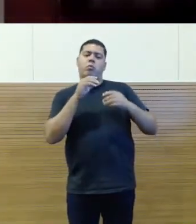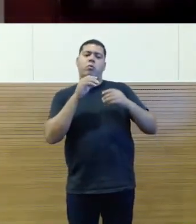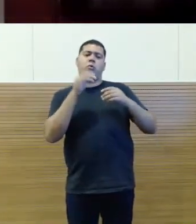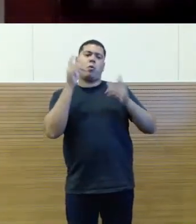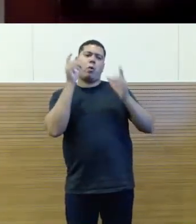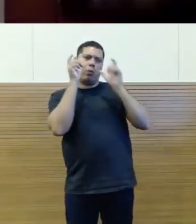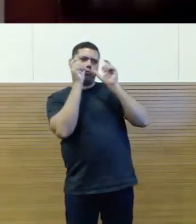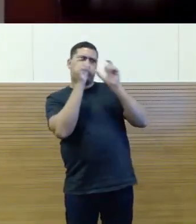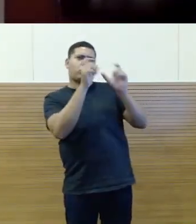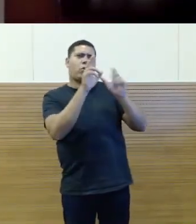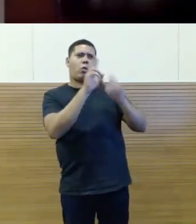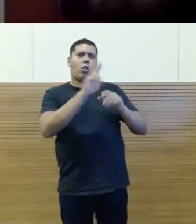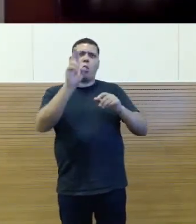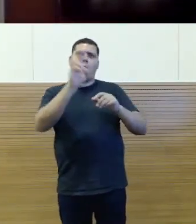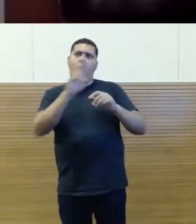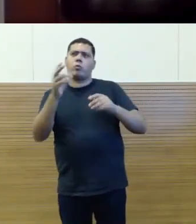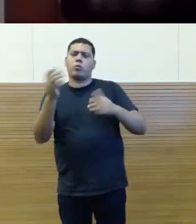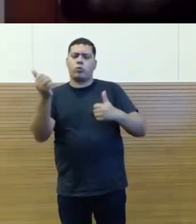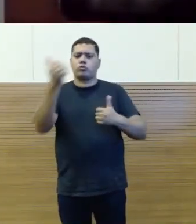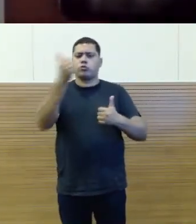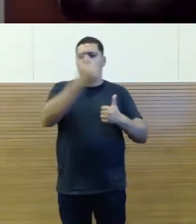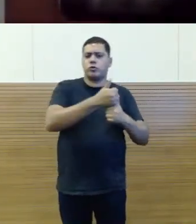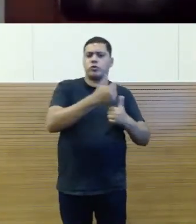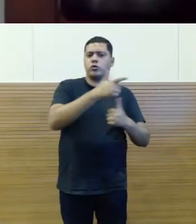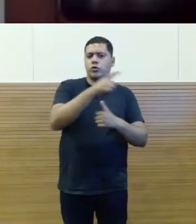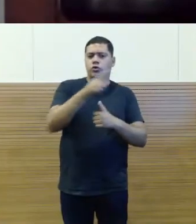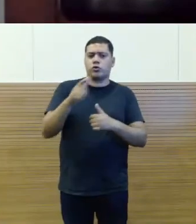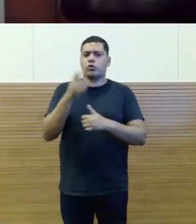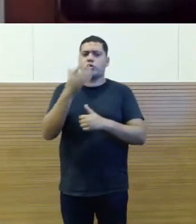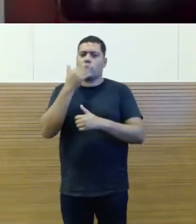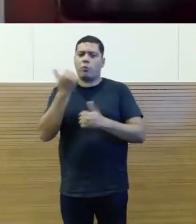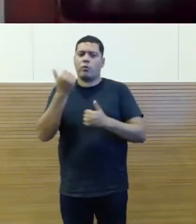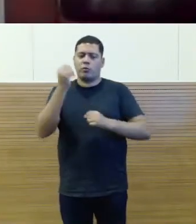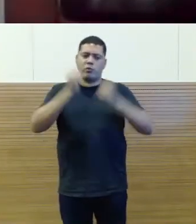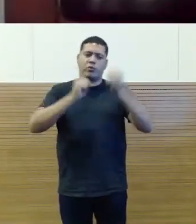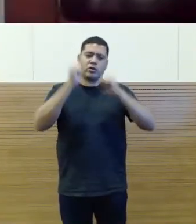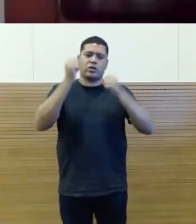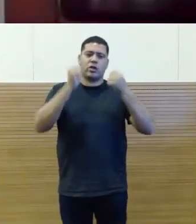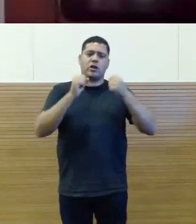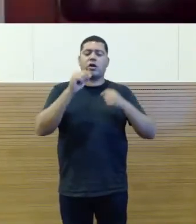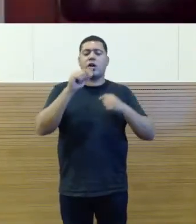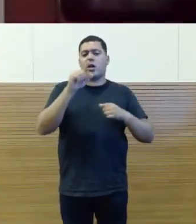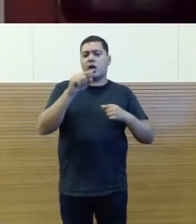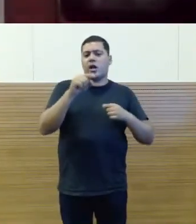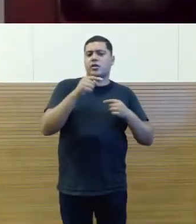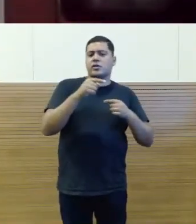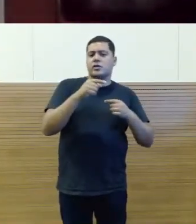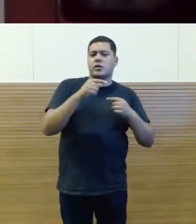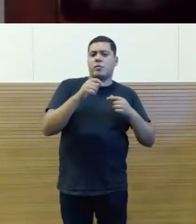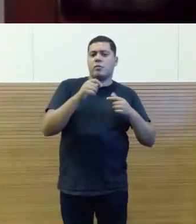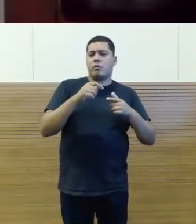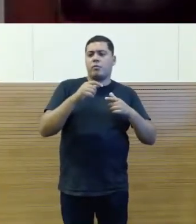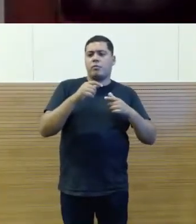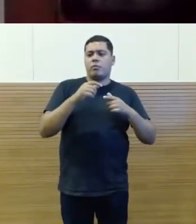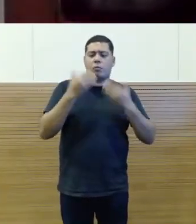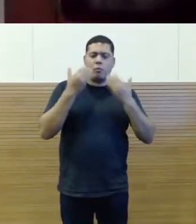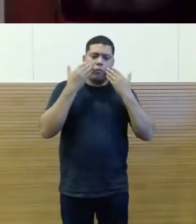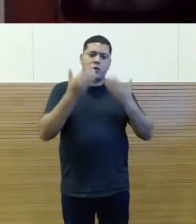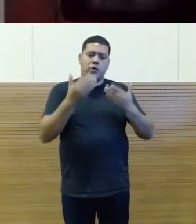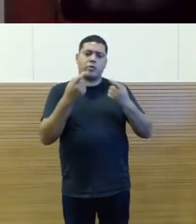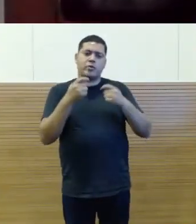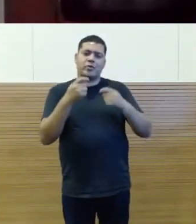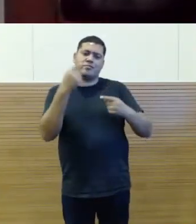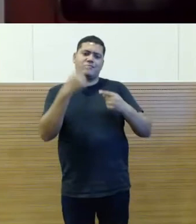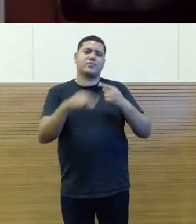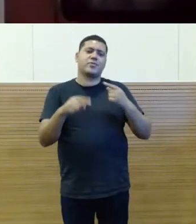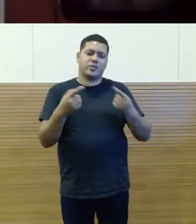os alimentos minimamente processados. Esse marketing tem que ser regulado, como nós regulamos o marketing do tabaco,